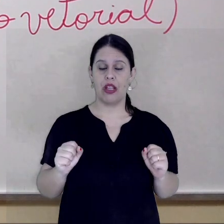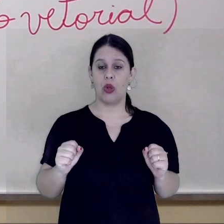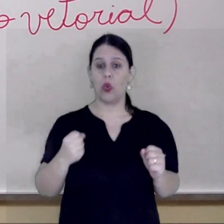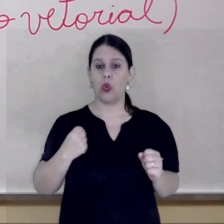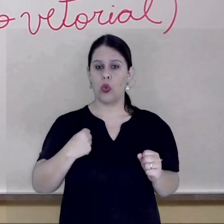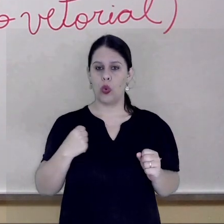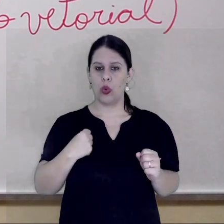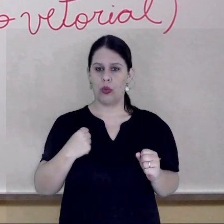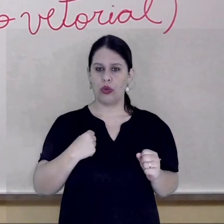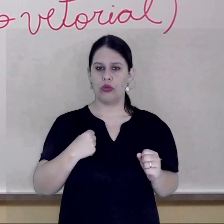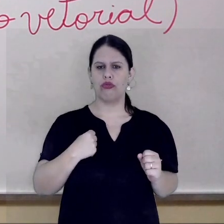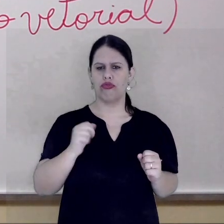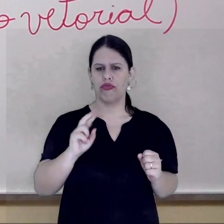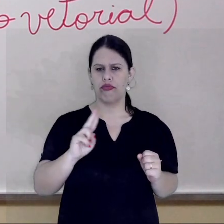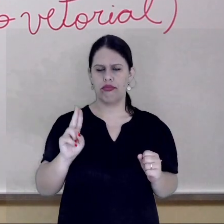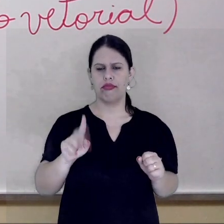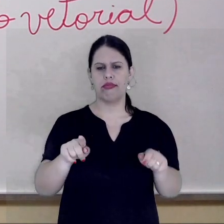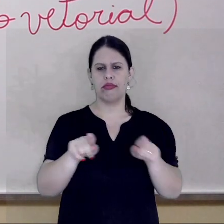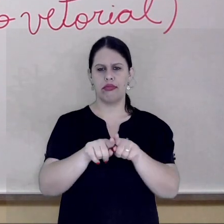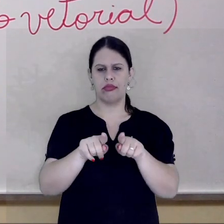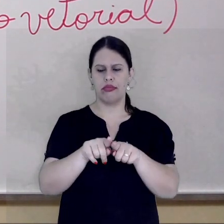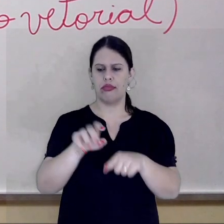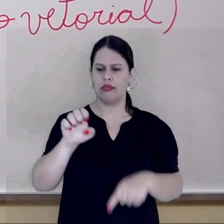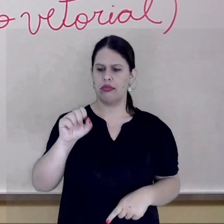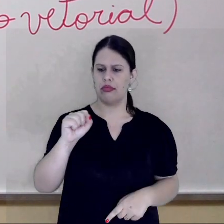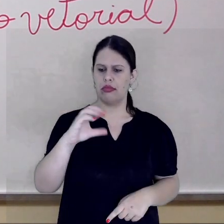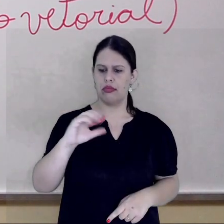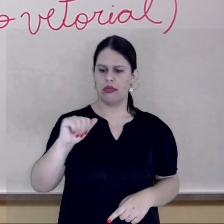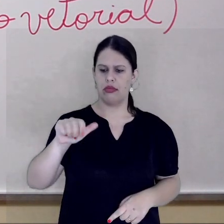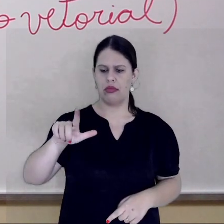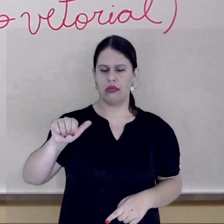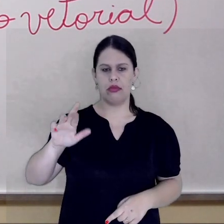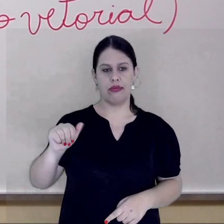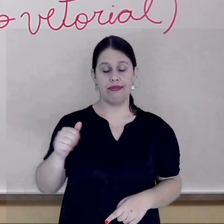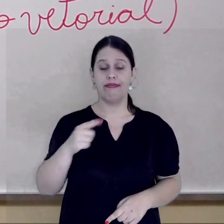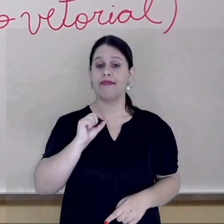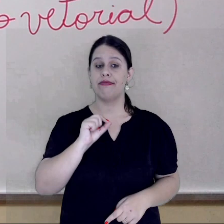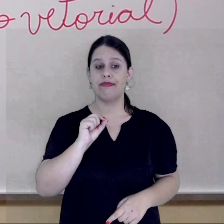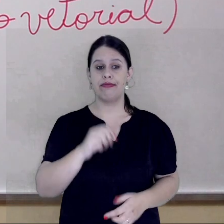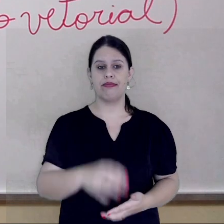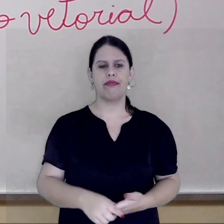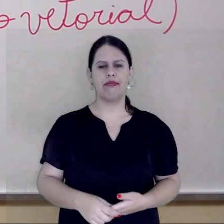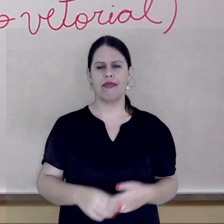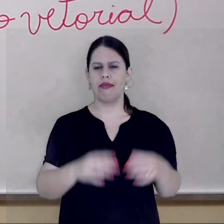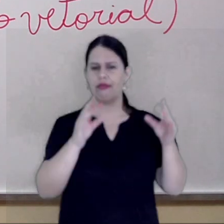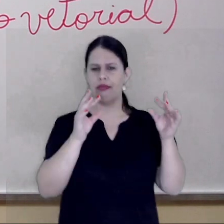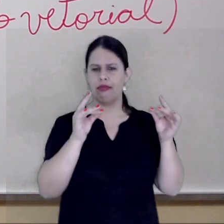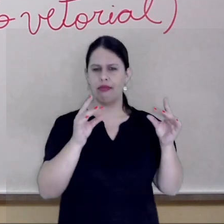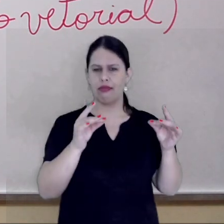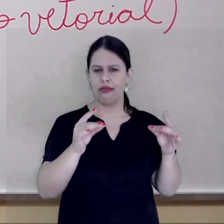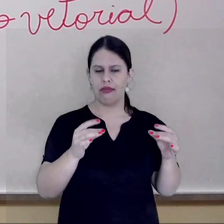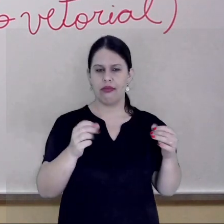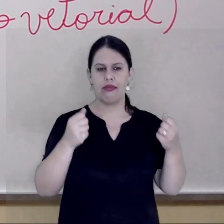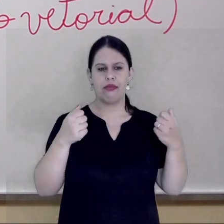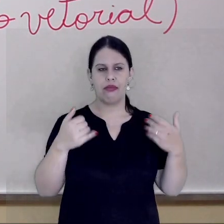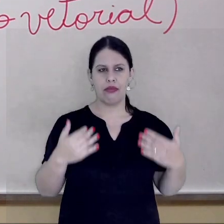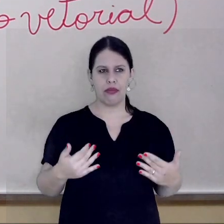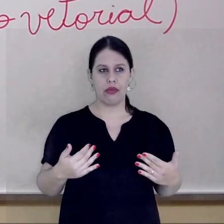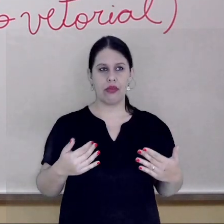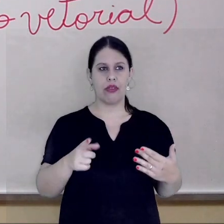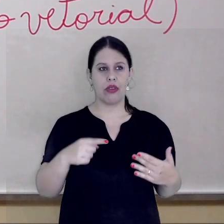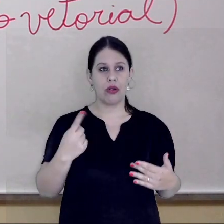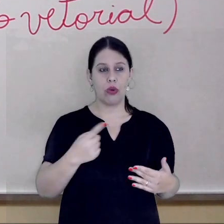de escalar, ok? Grandeza escalar não é aquela que ela é bem definida por